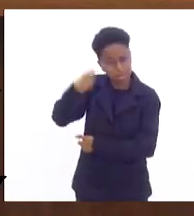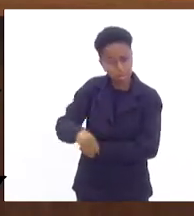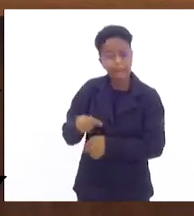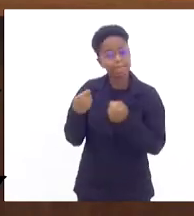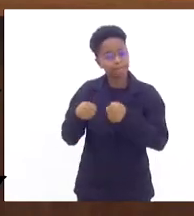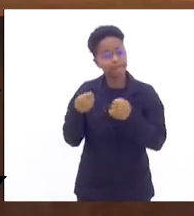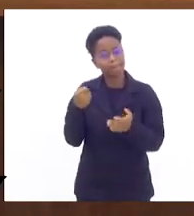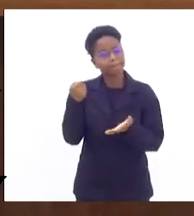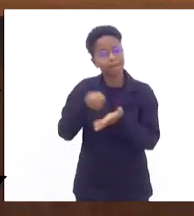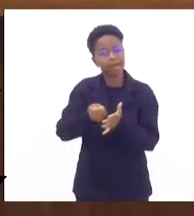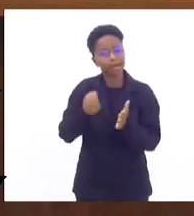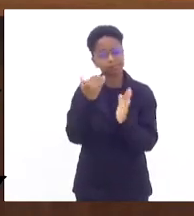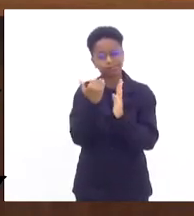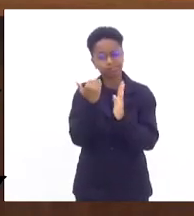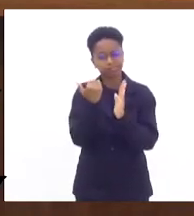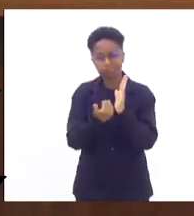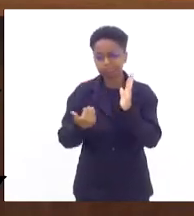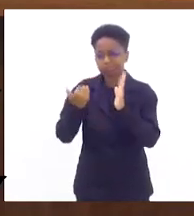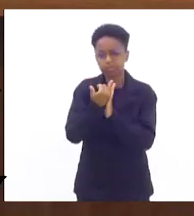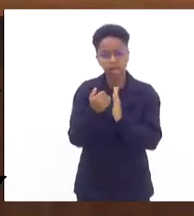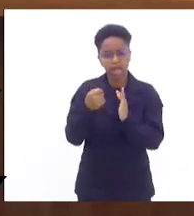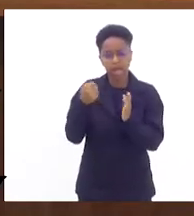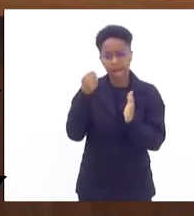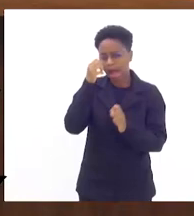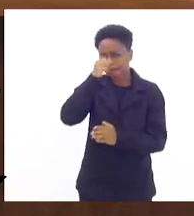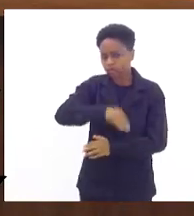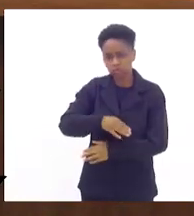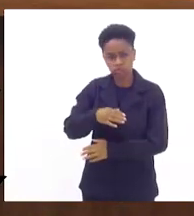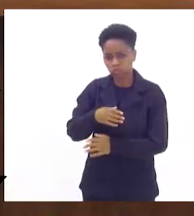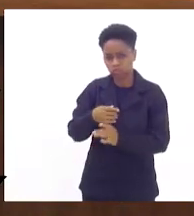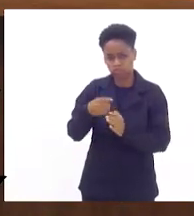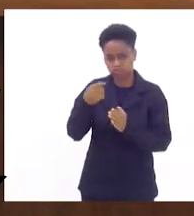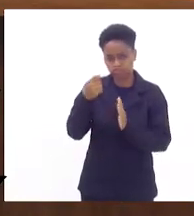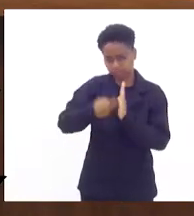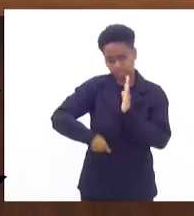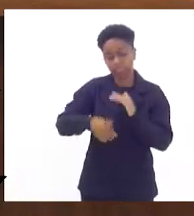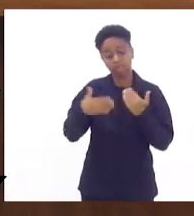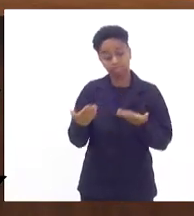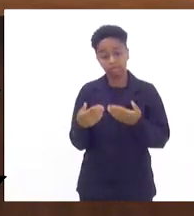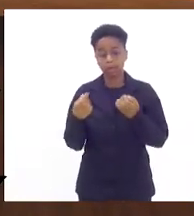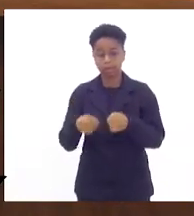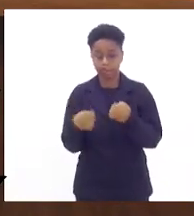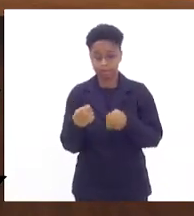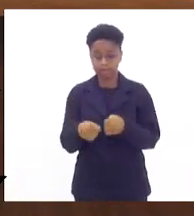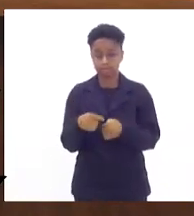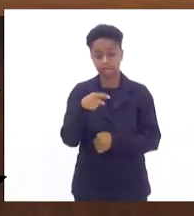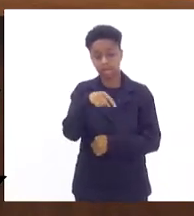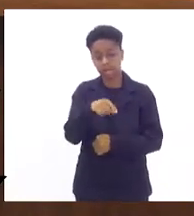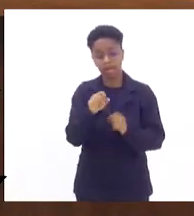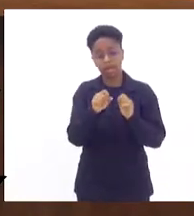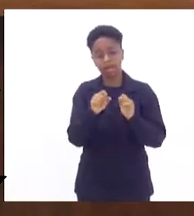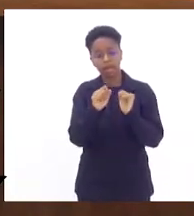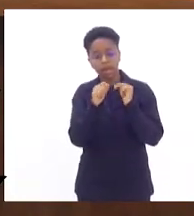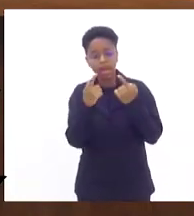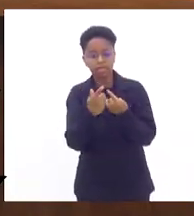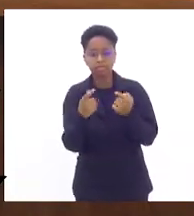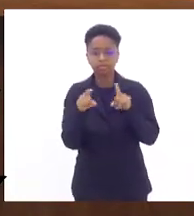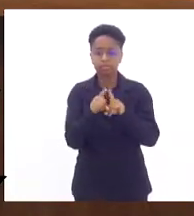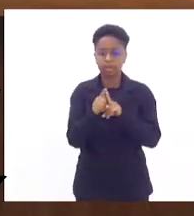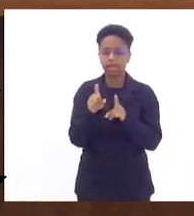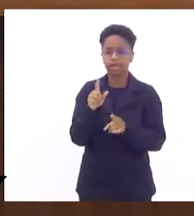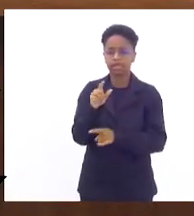verdadeiro absurdo de 100% de taxa. Então é preciso que o Parlamento Estadual, é preciso que a